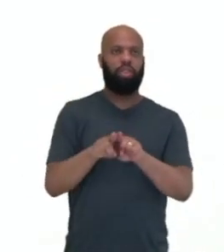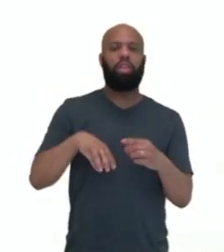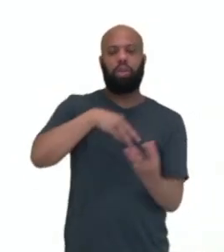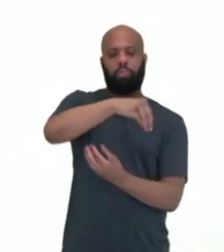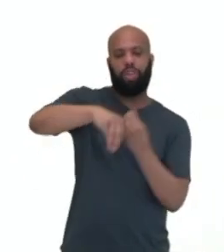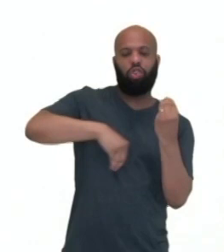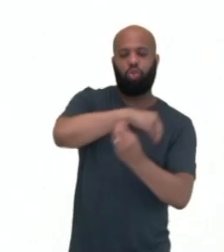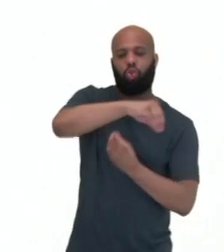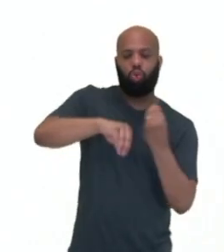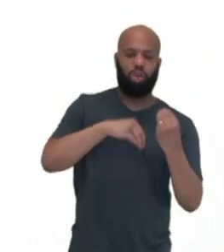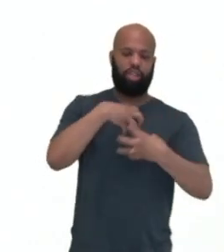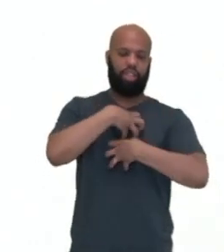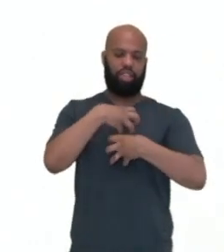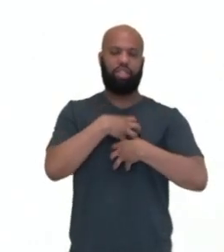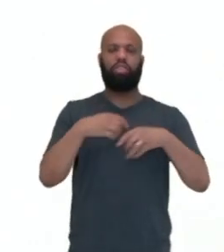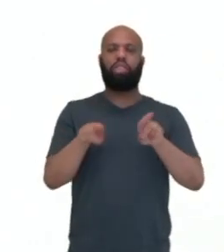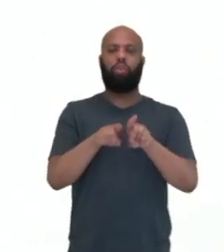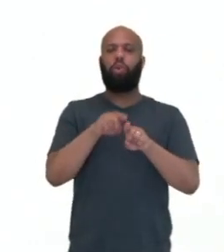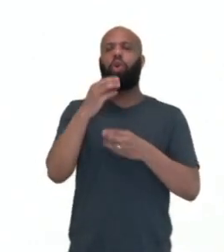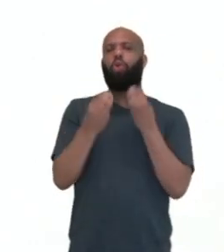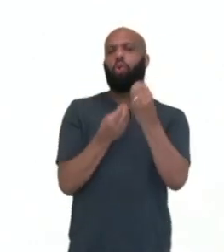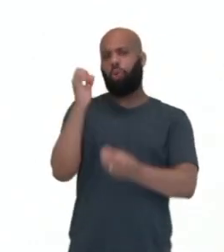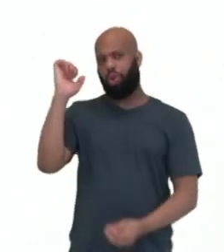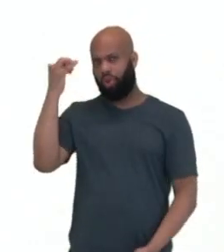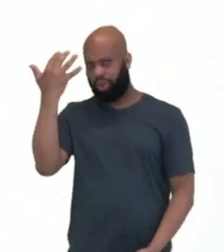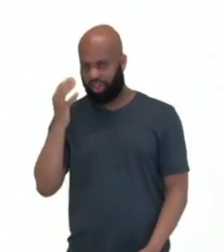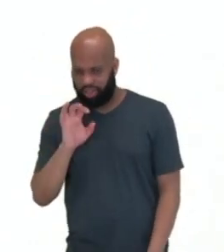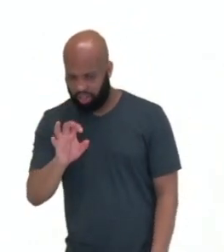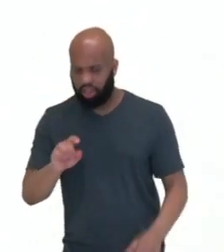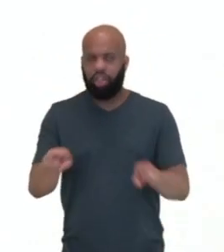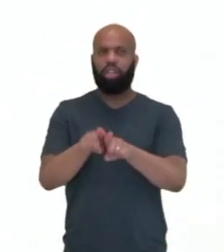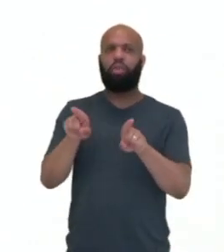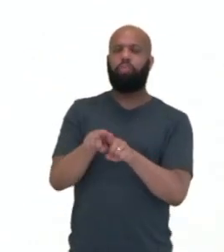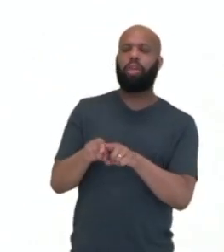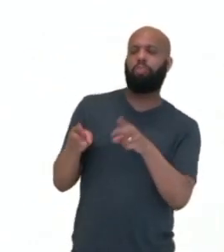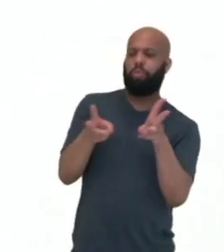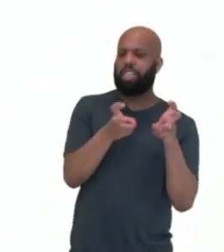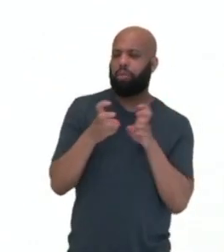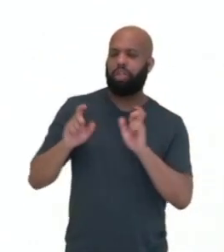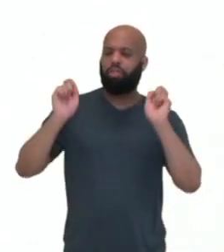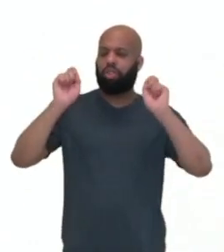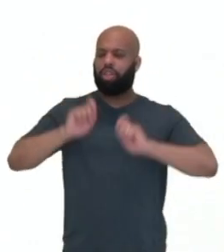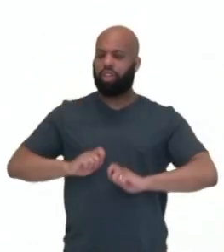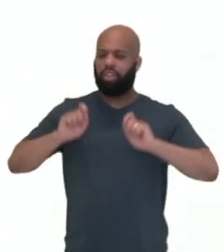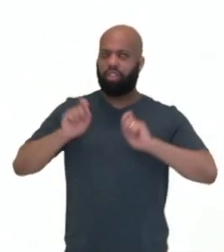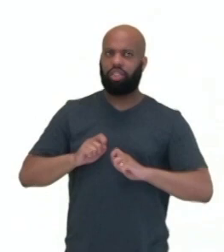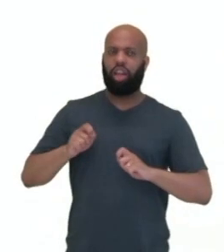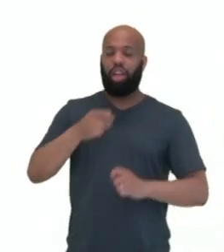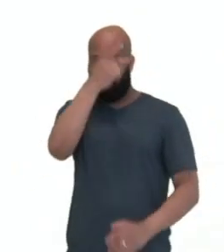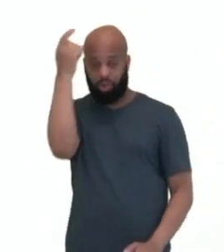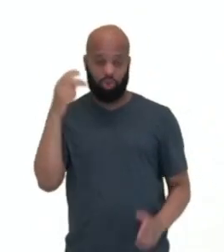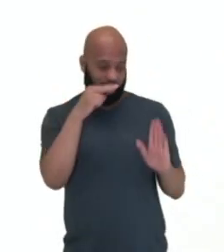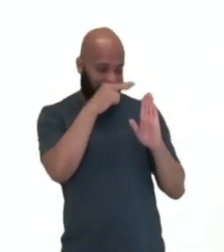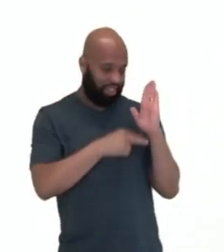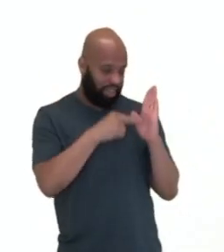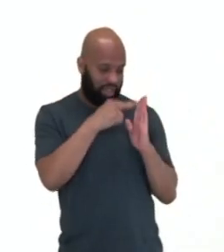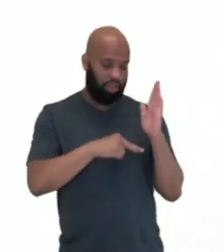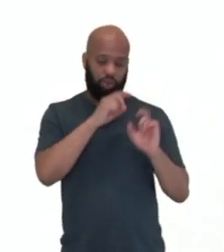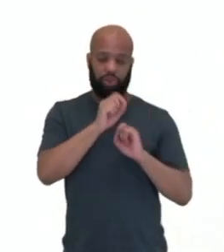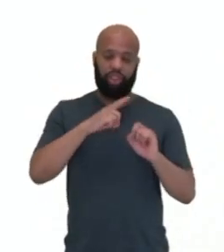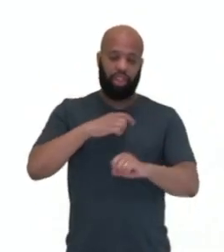Mistura de sensações. Como que isso ocorre? Impressões que podem despertar no leitor